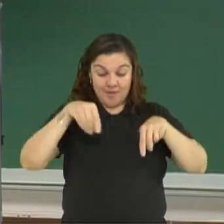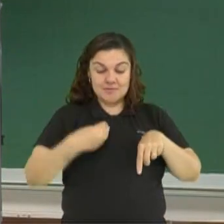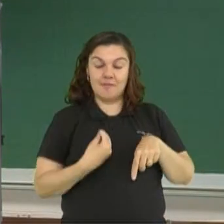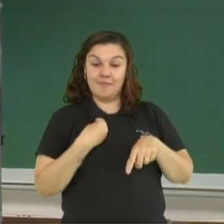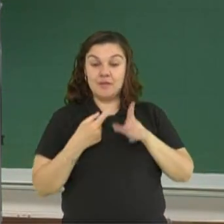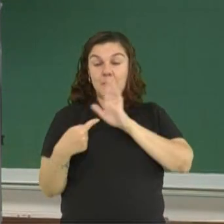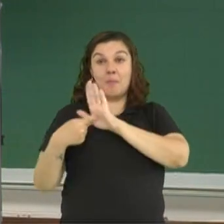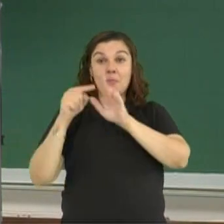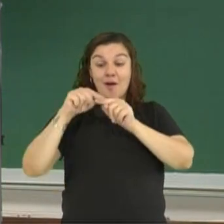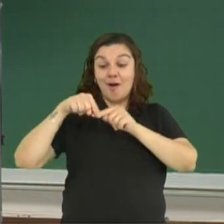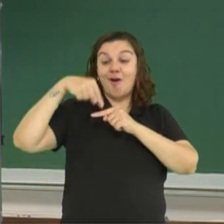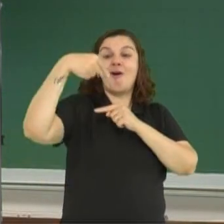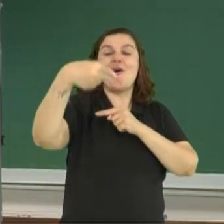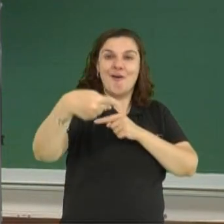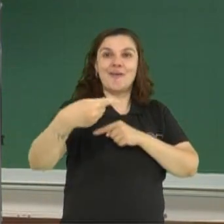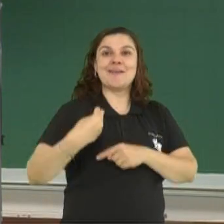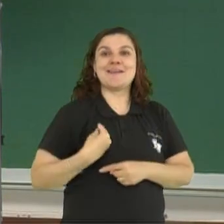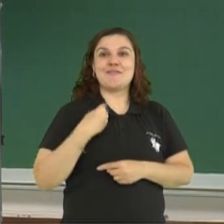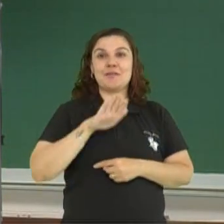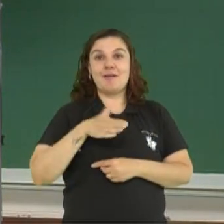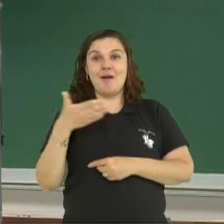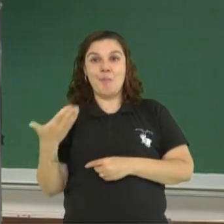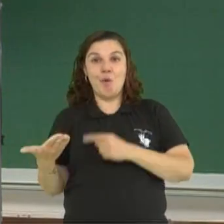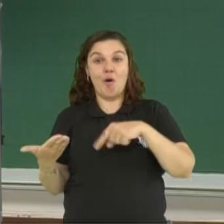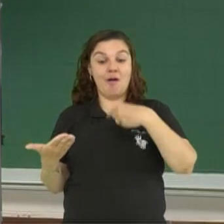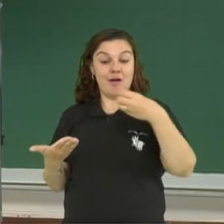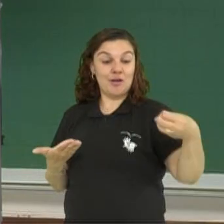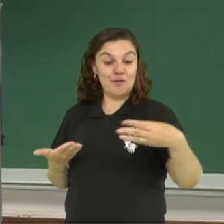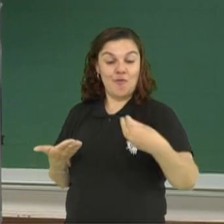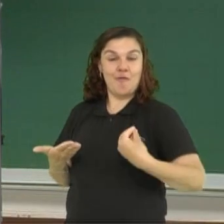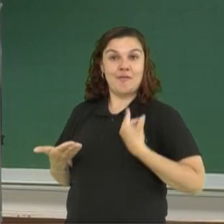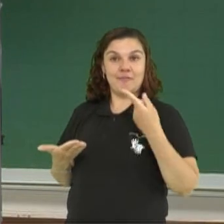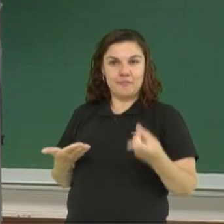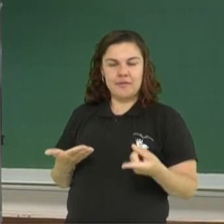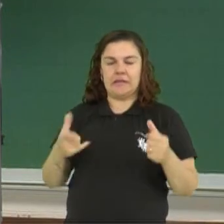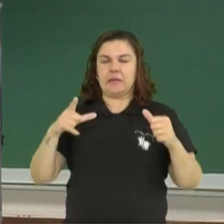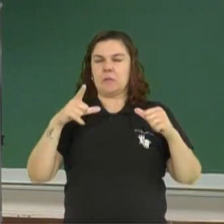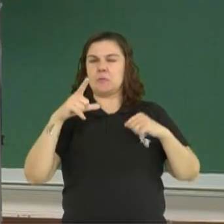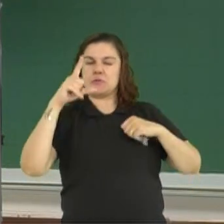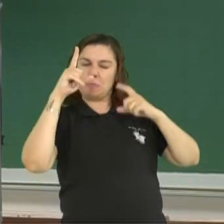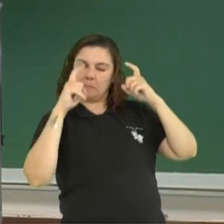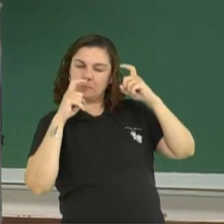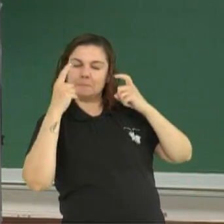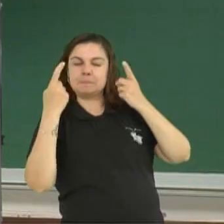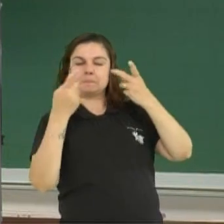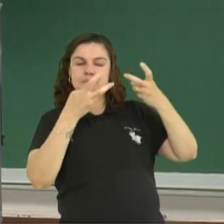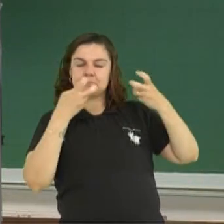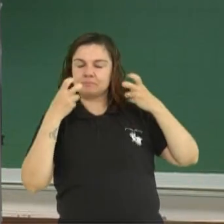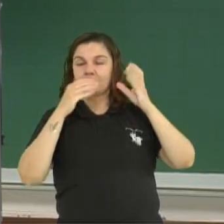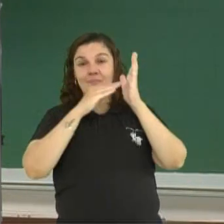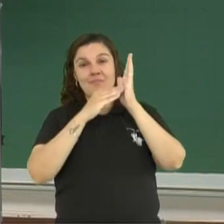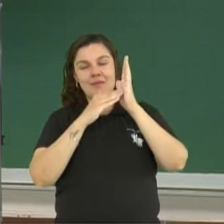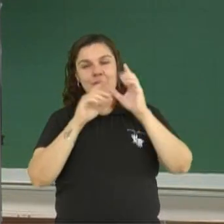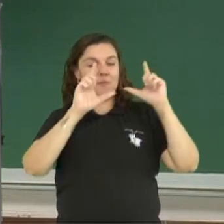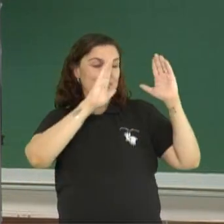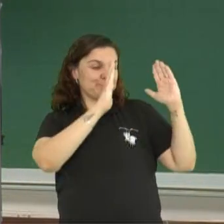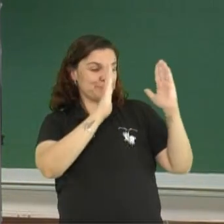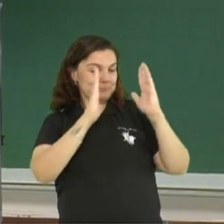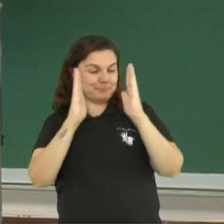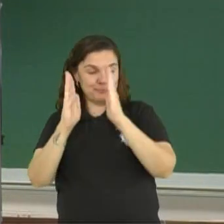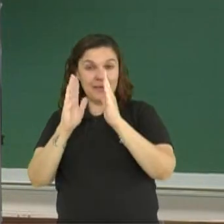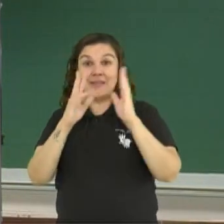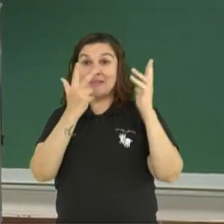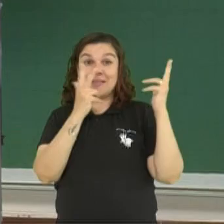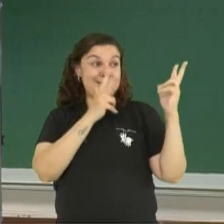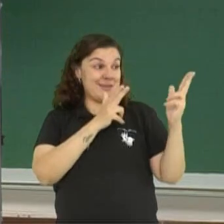Então eu tinha que ter um senso estético, vamos colocar dessa forma, mas tinha que ter uma padronização de desenhos que fossem